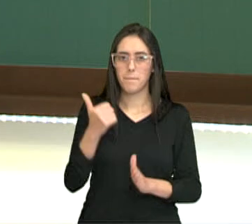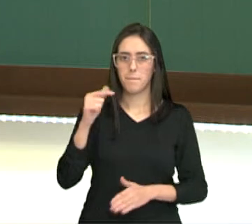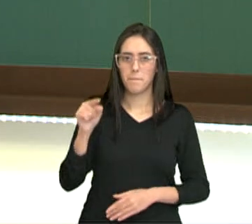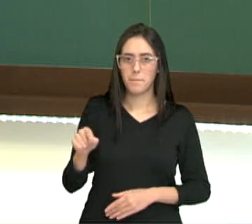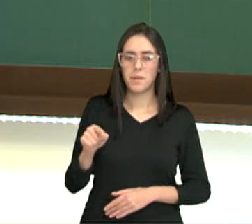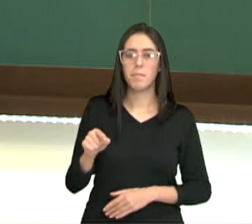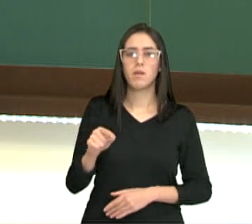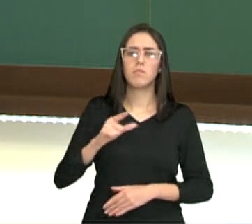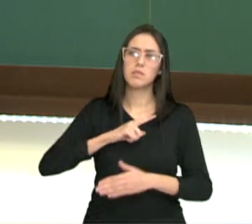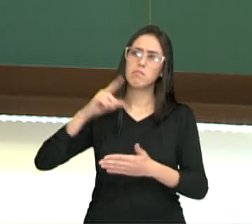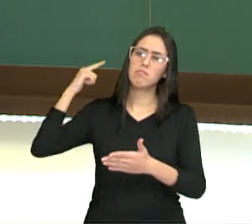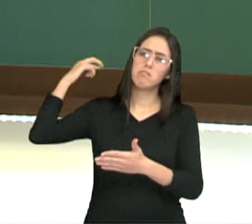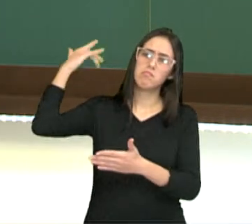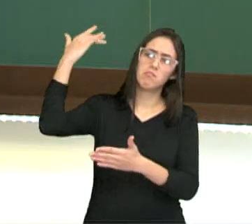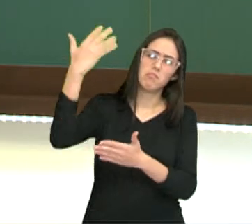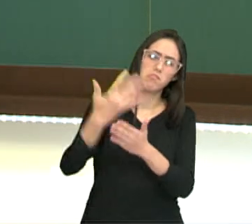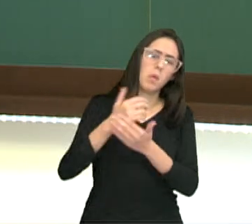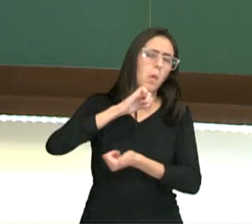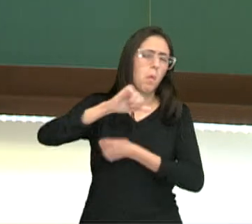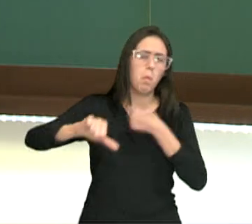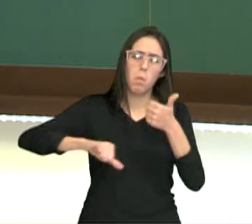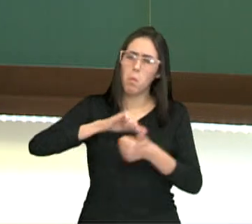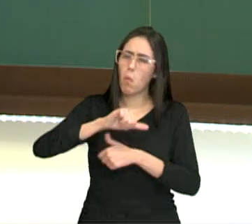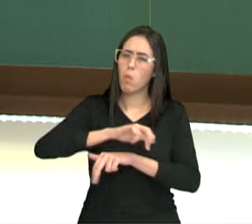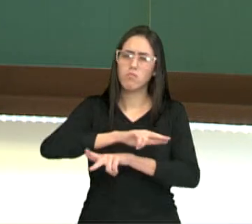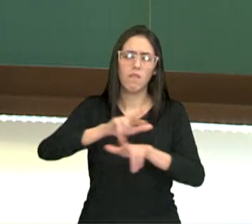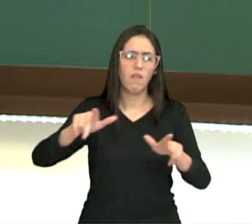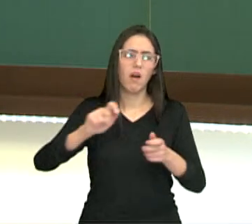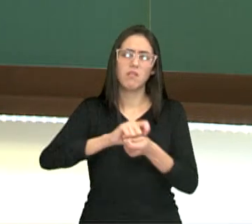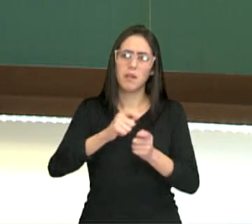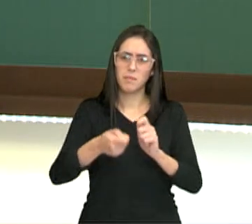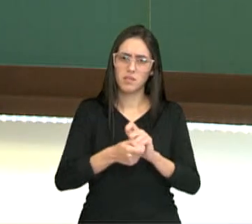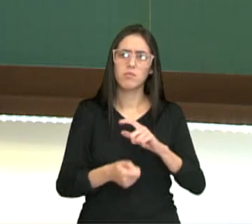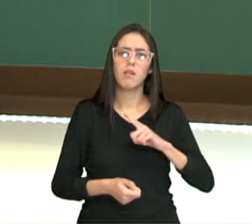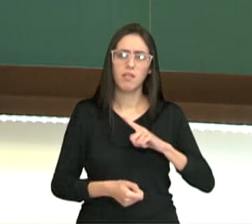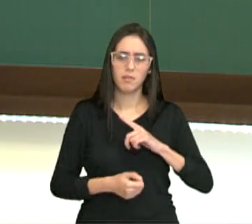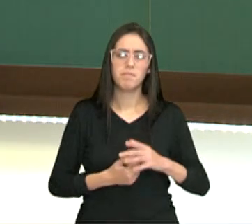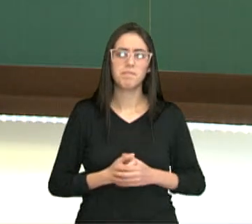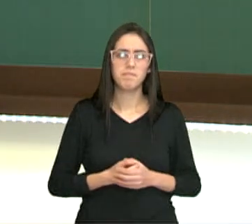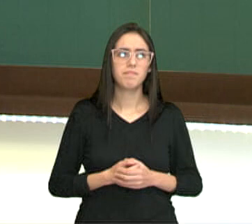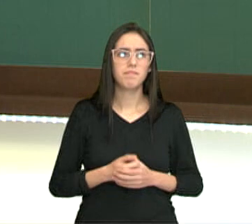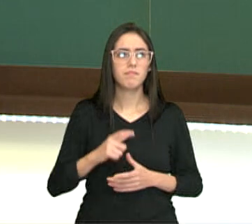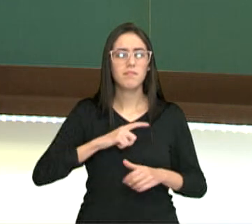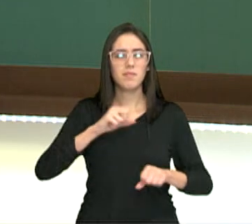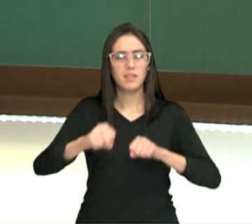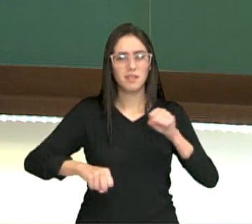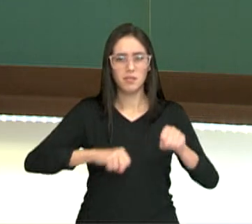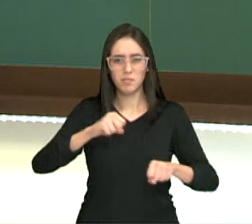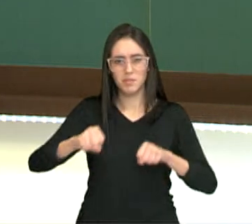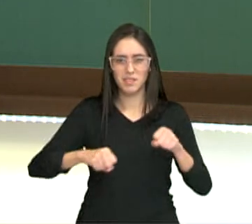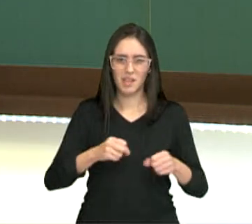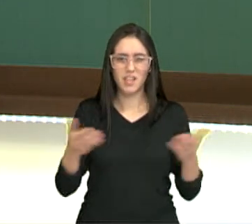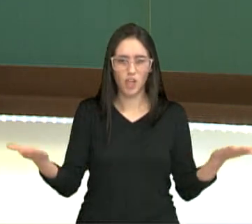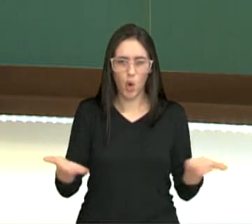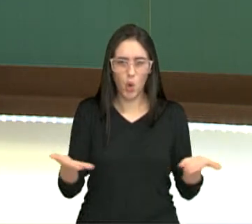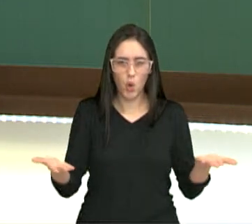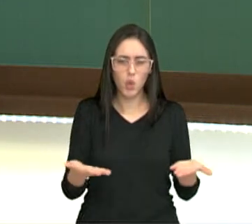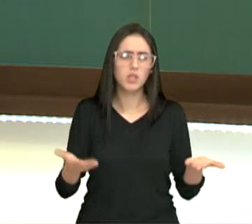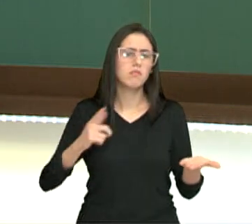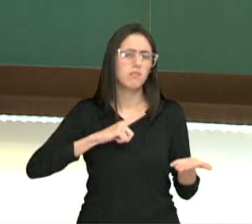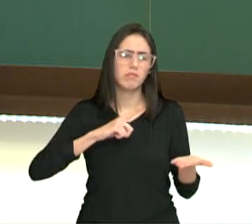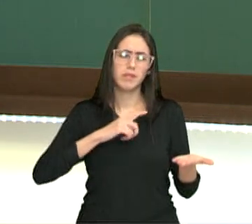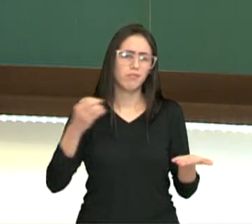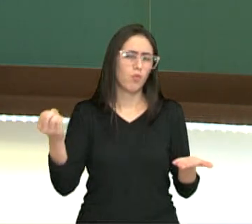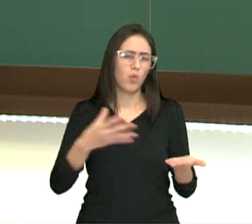cá nós tivemos muitas mudanças, muitas adaptações. E as bicicletas atuais já são muito mais modernas, com